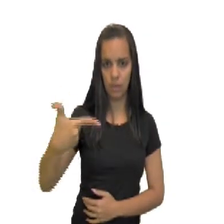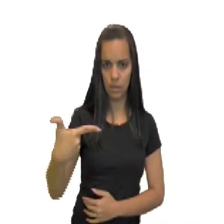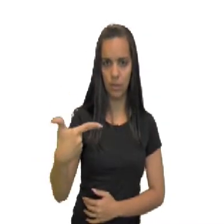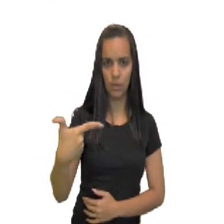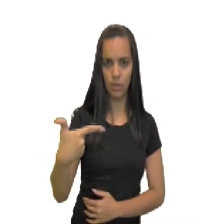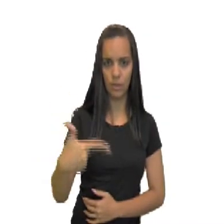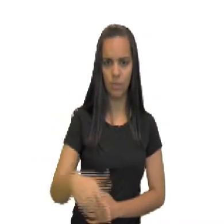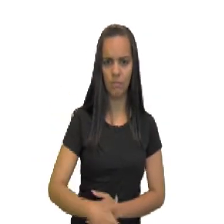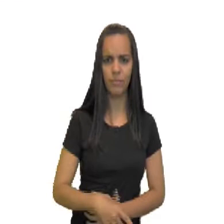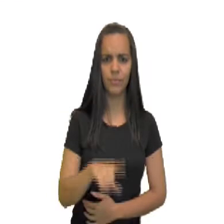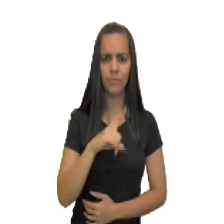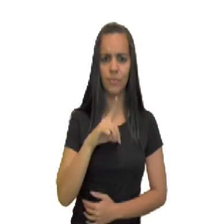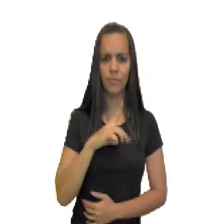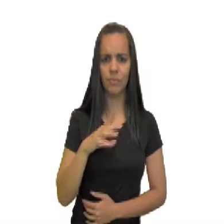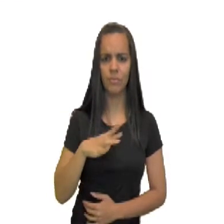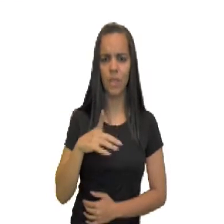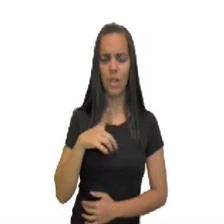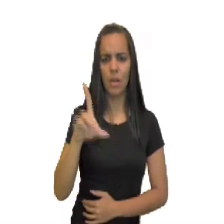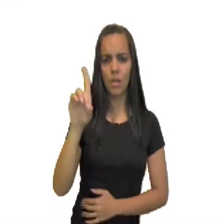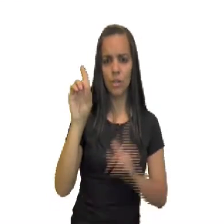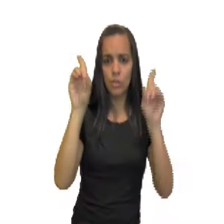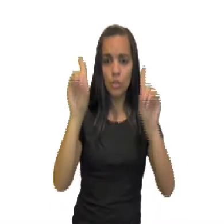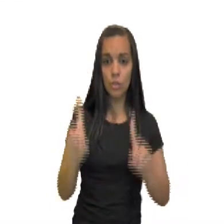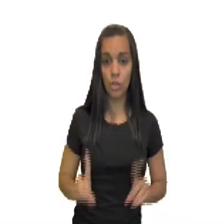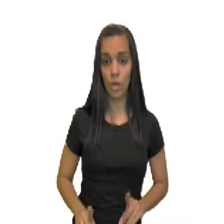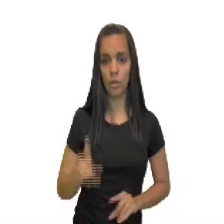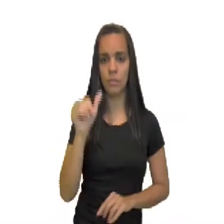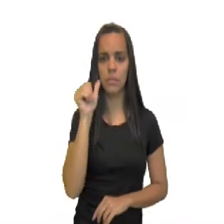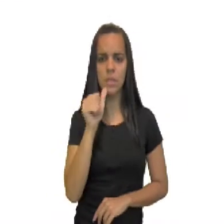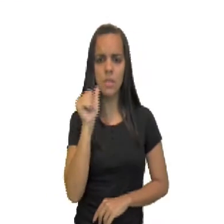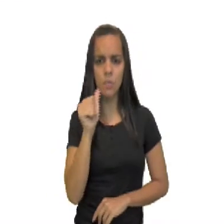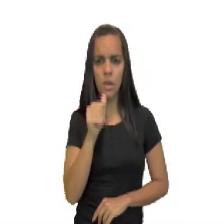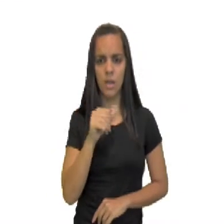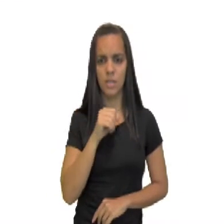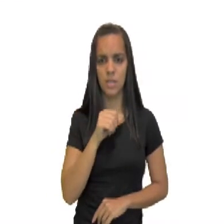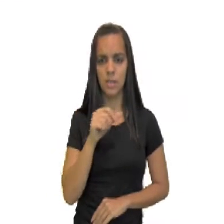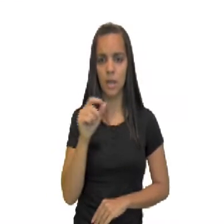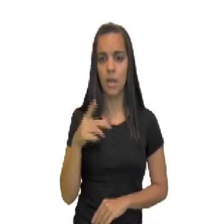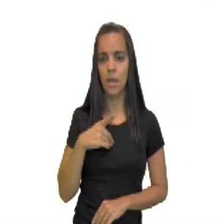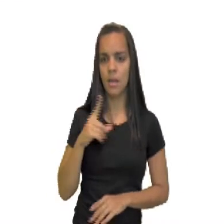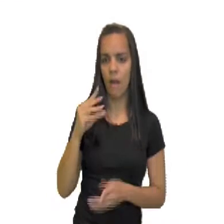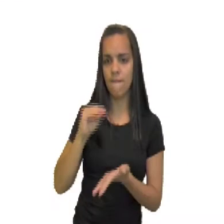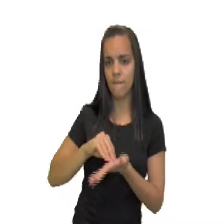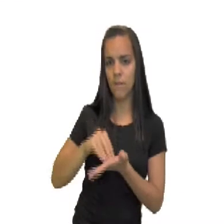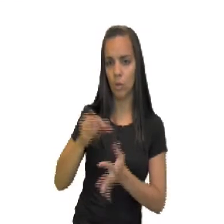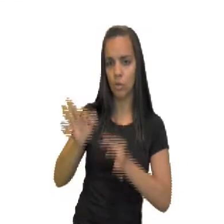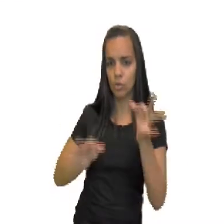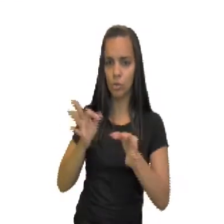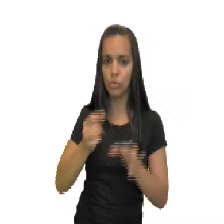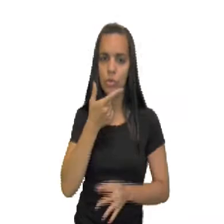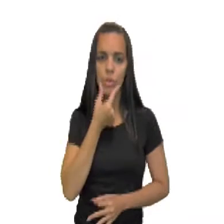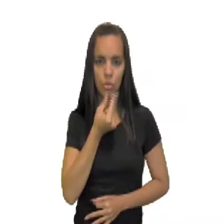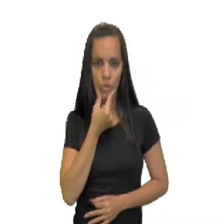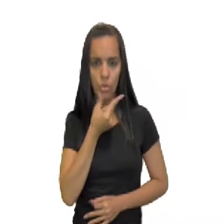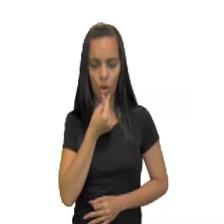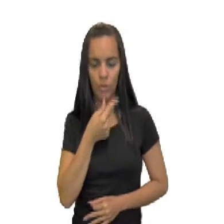1832, foi lançado a obra Direito das Mulheres e Injustiças dos Homens.